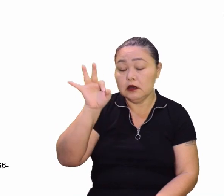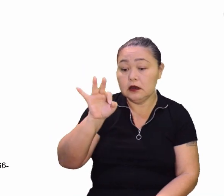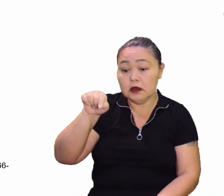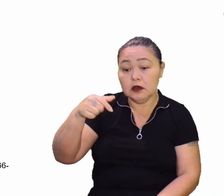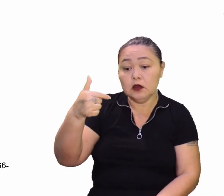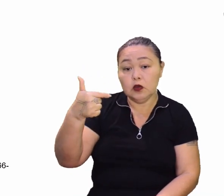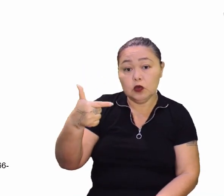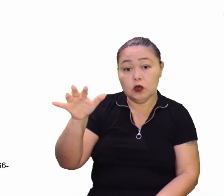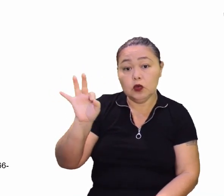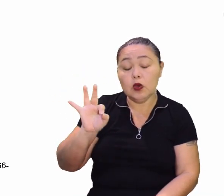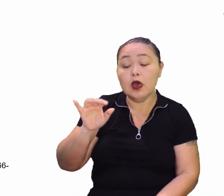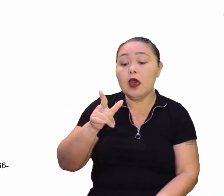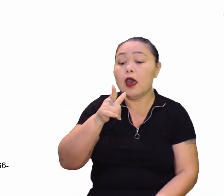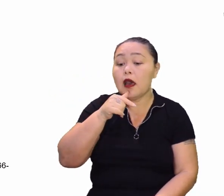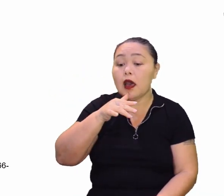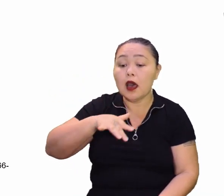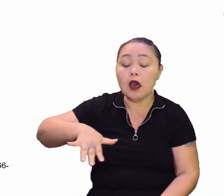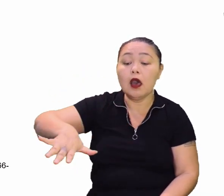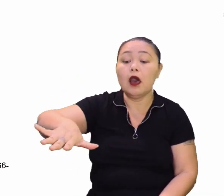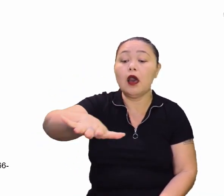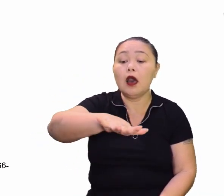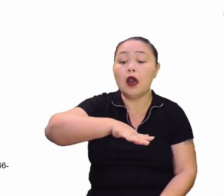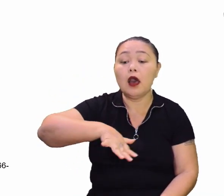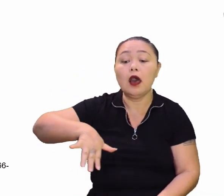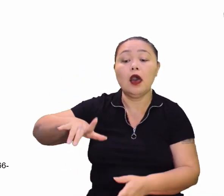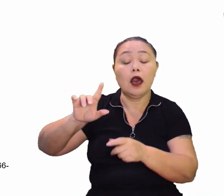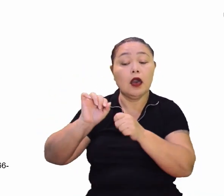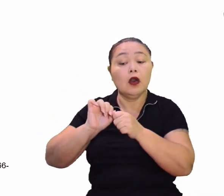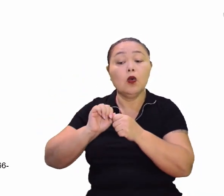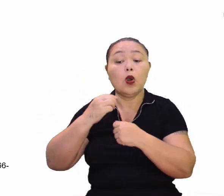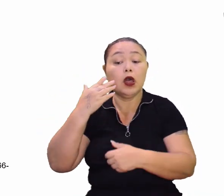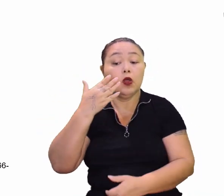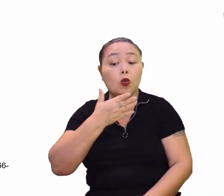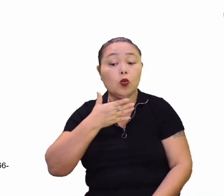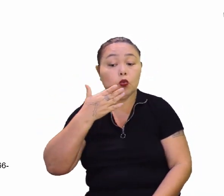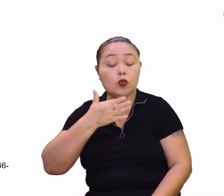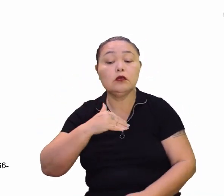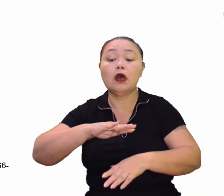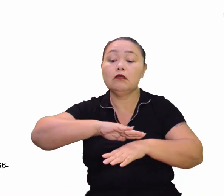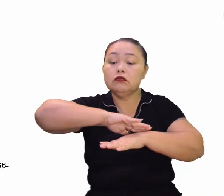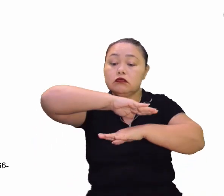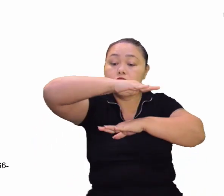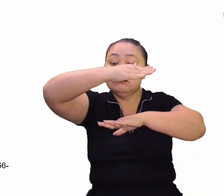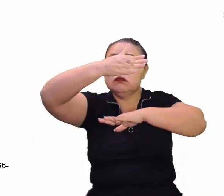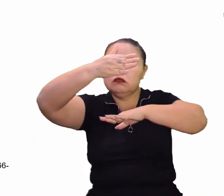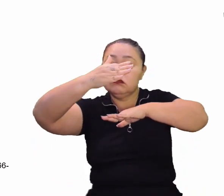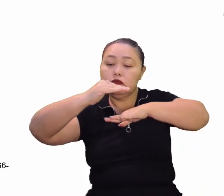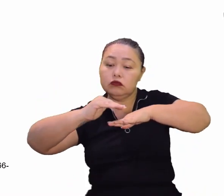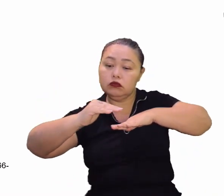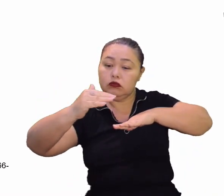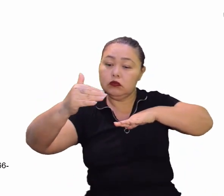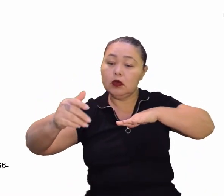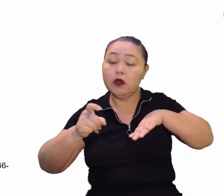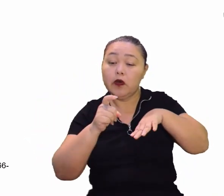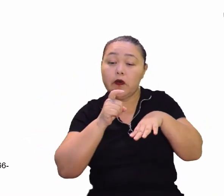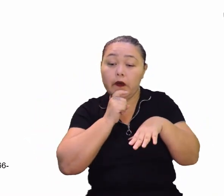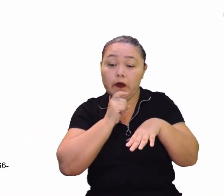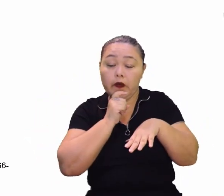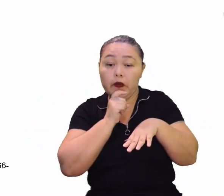a água doce do planeta está em forma de geleiras, que a gente falou há pouco lá, né? Permafrost.